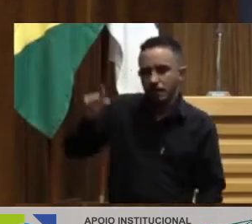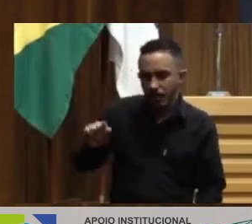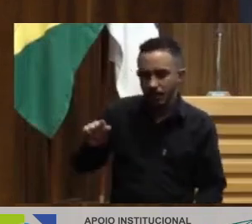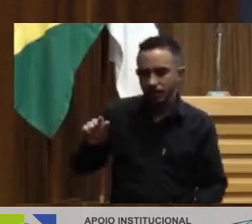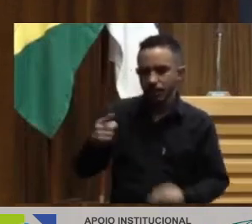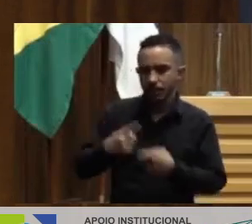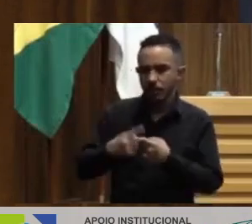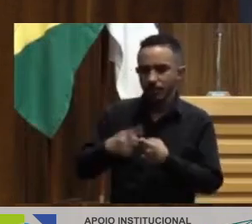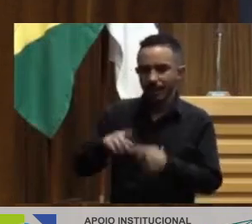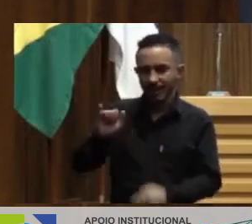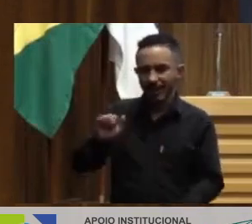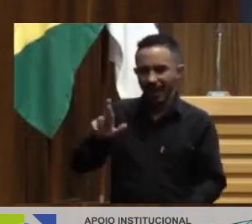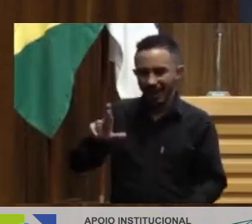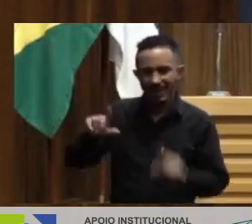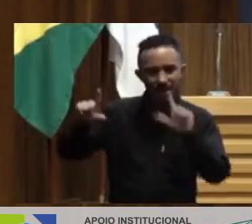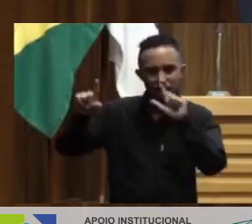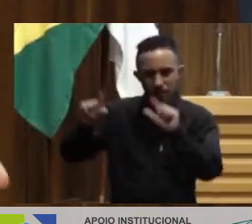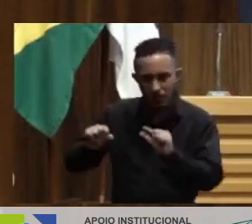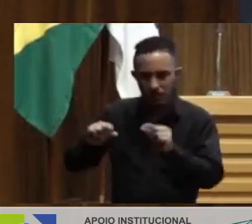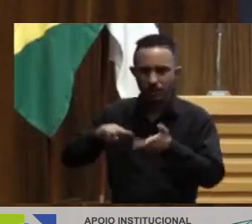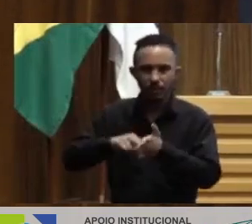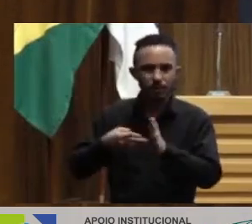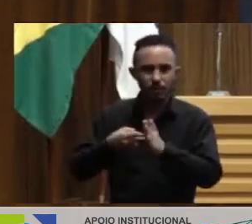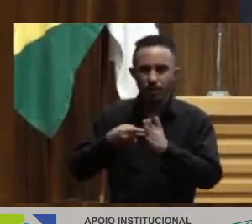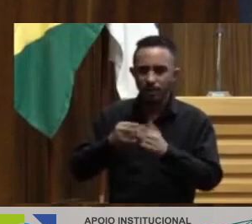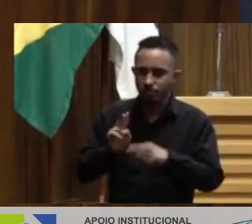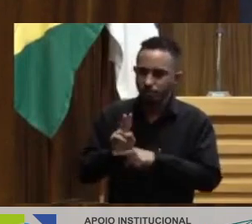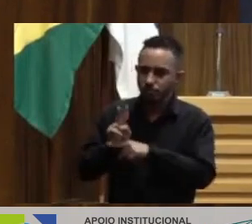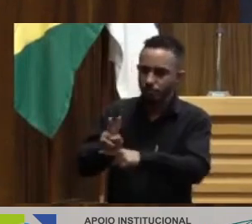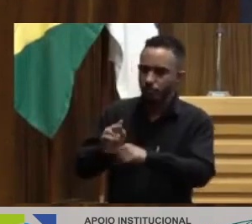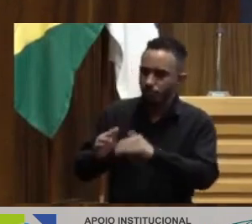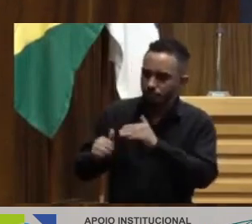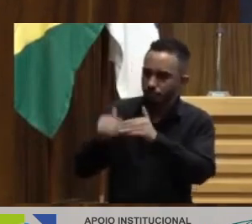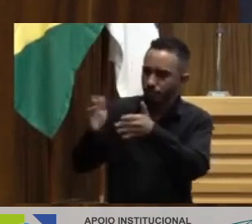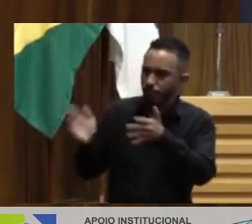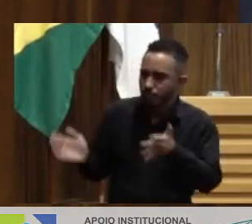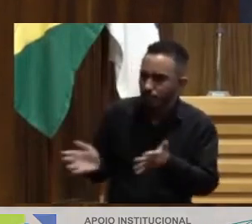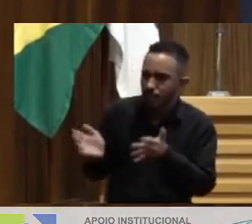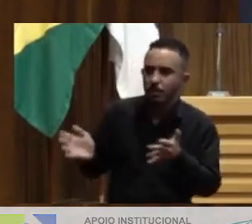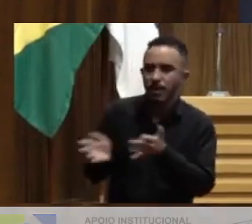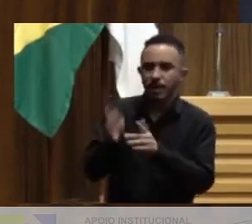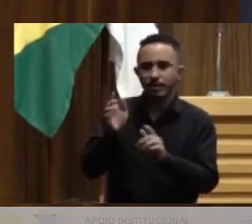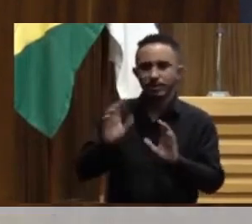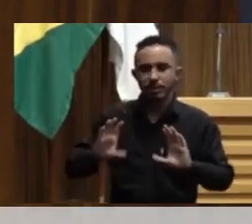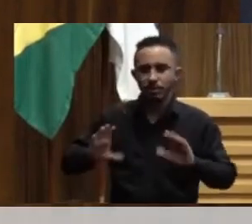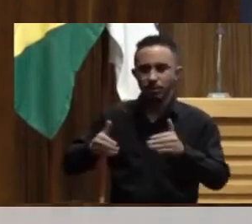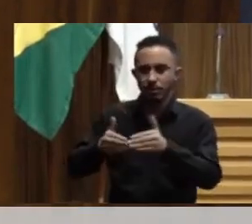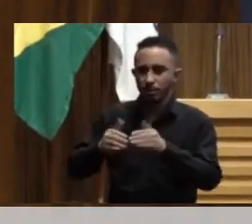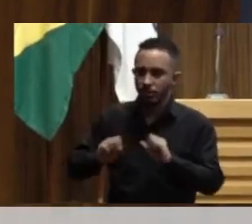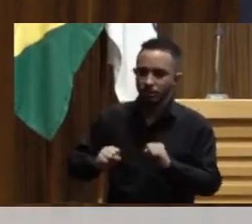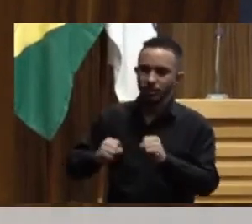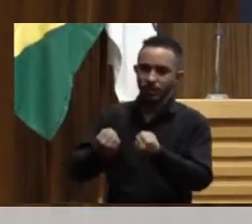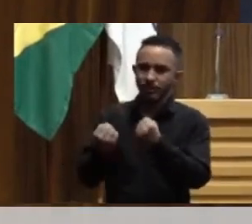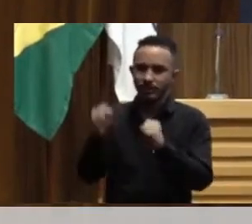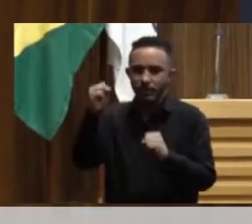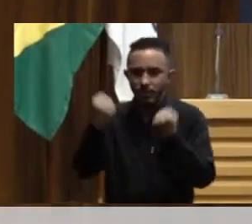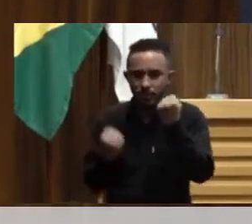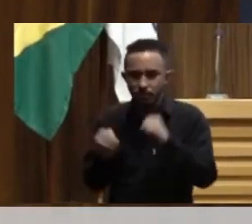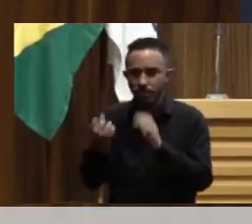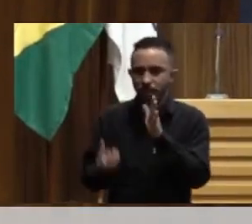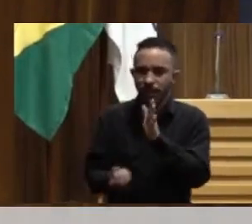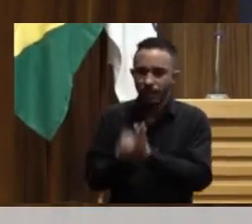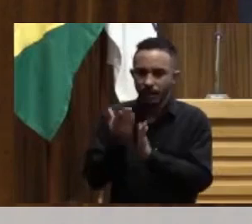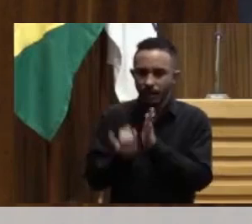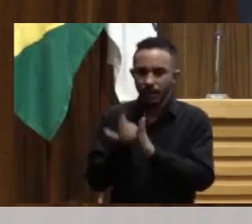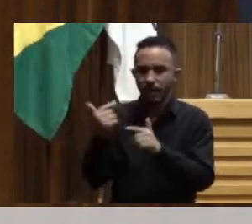de imposto de renda, estimulando um crédito mais barato para poder fortalecer a indústria, gerar emprego,